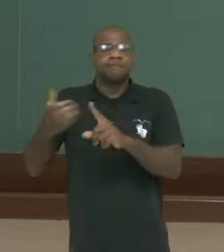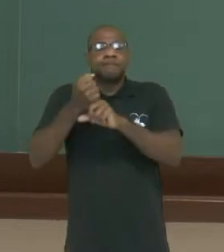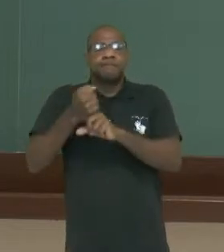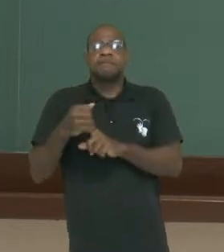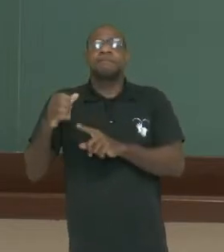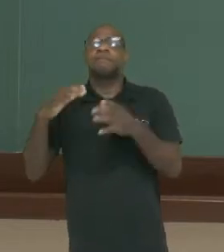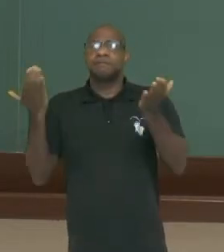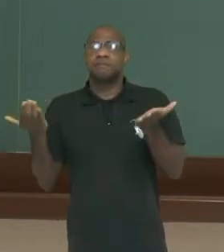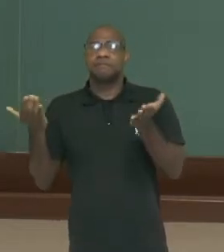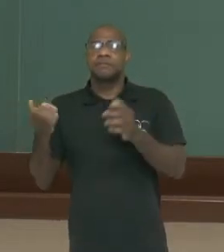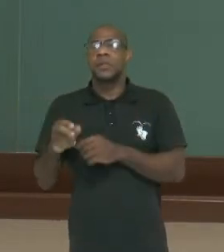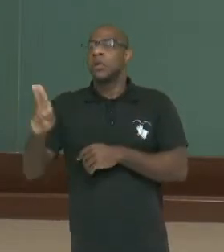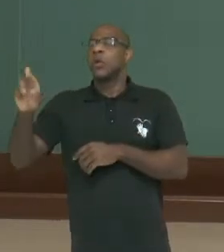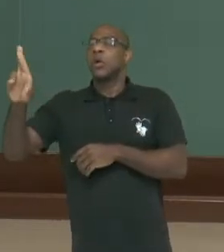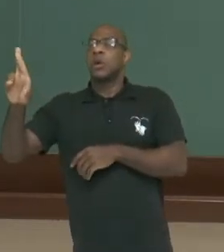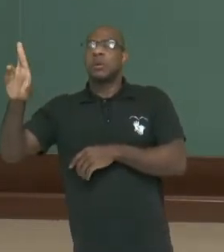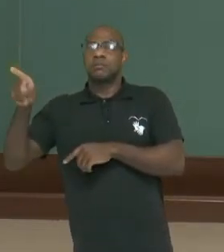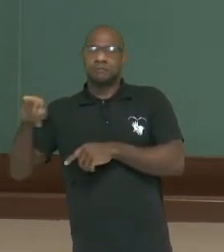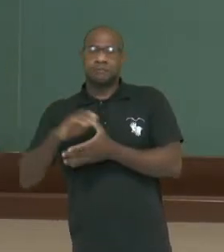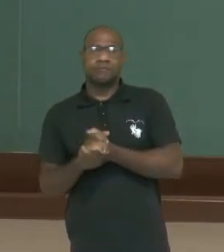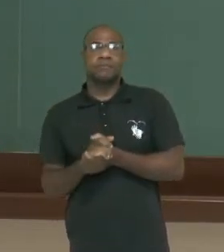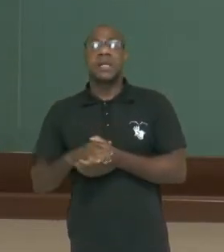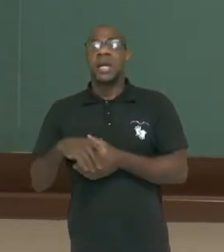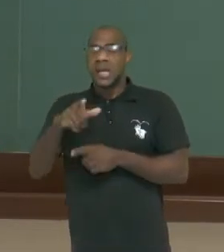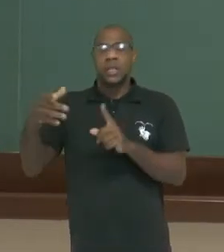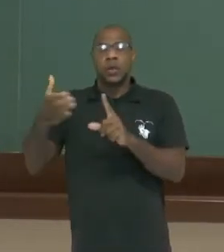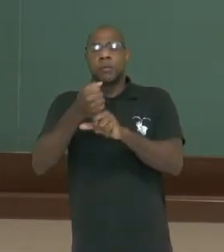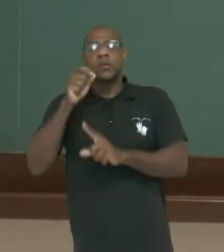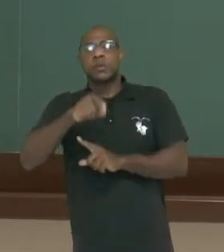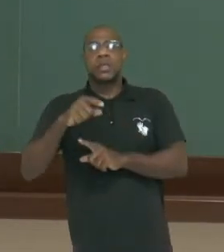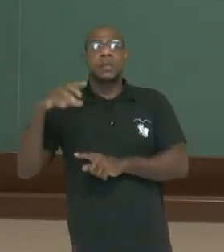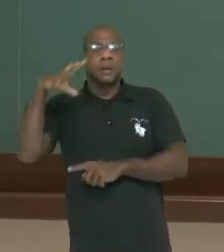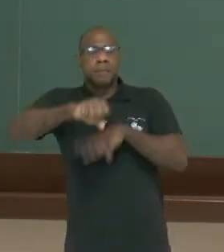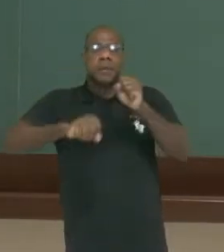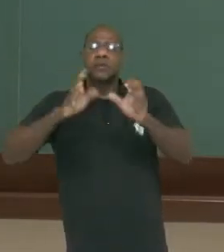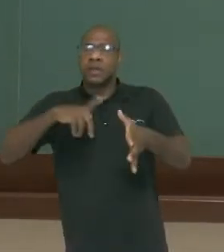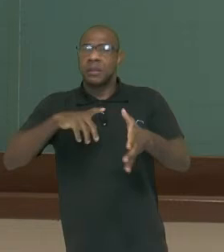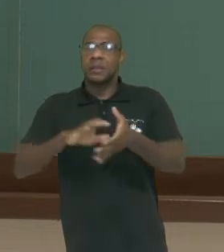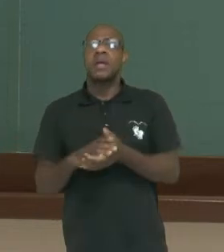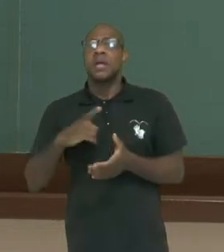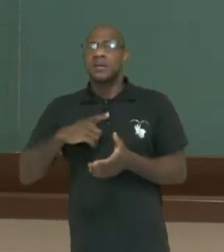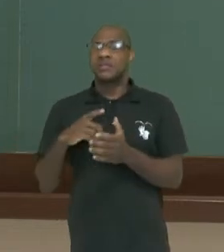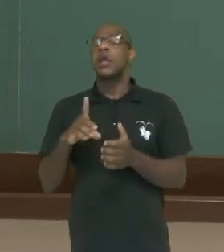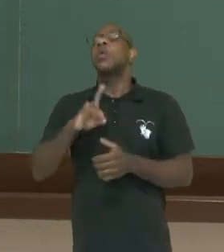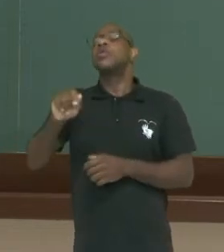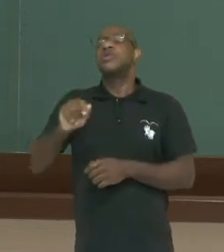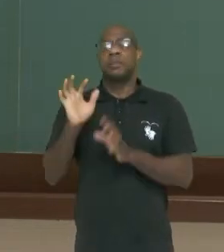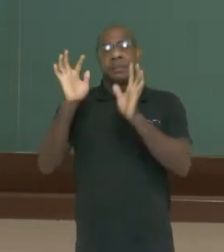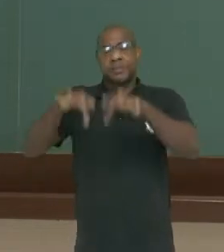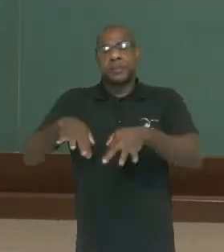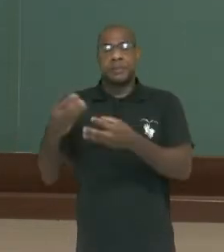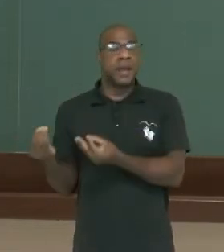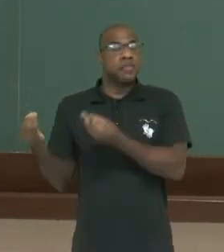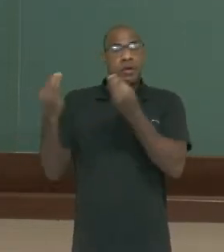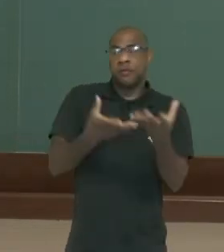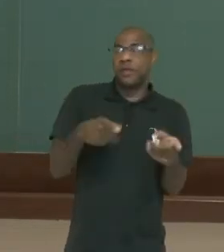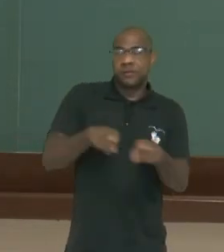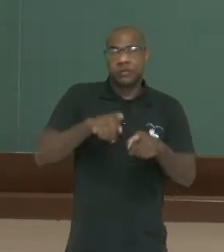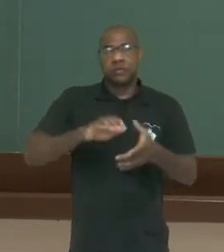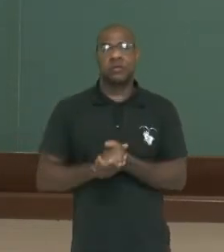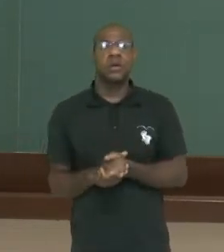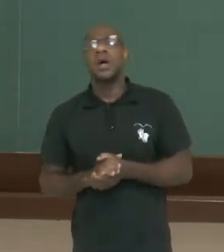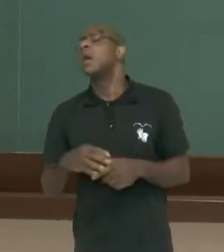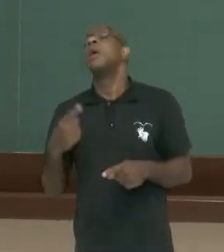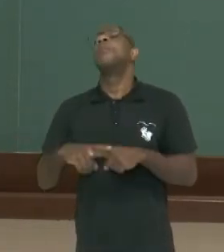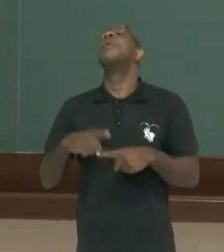domínio do Reino Unido. E este domínio tinha hora e data marcada para ser devolvido. Por que